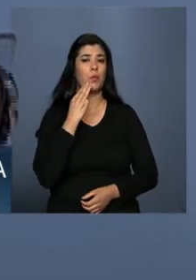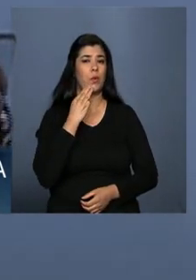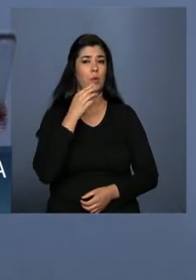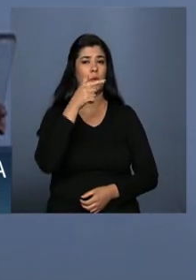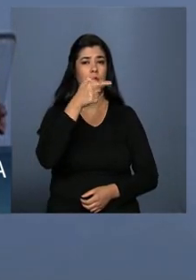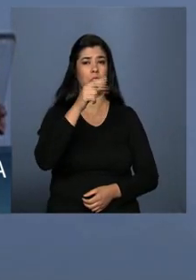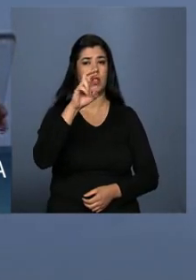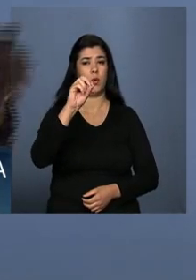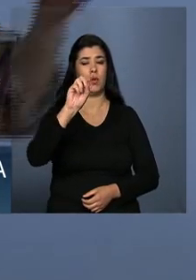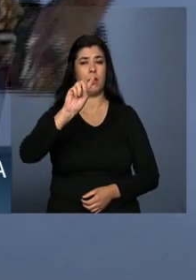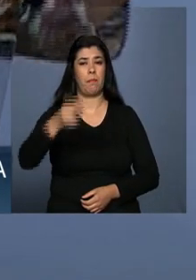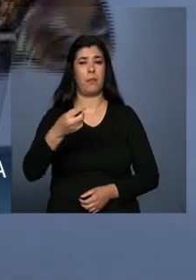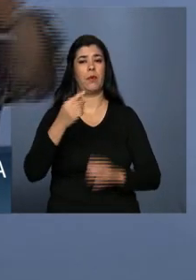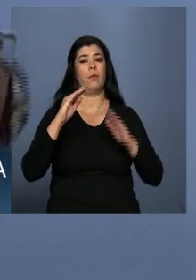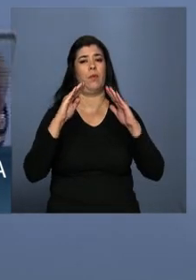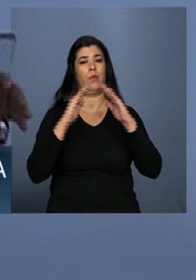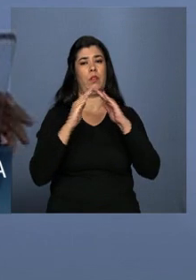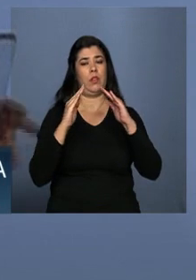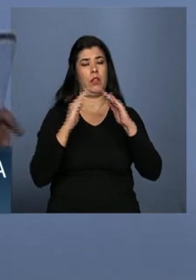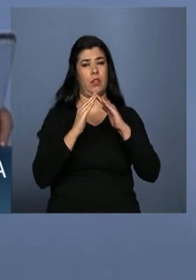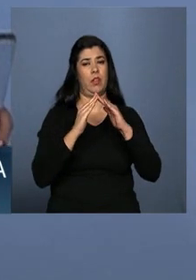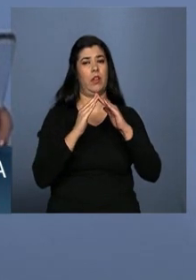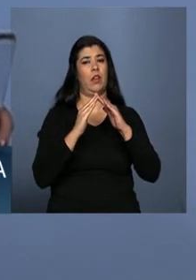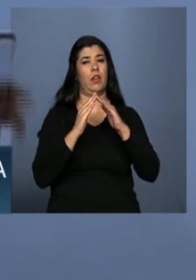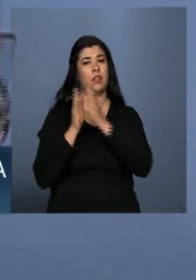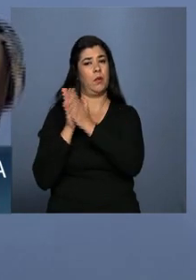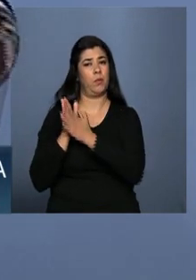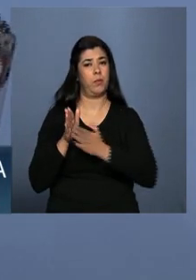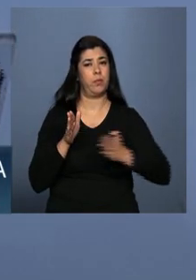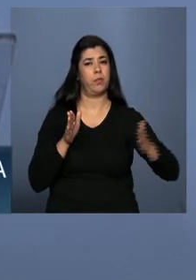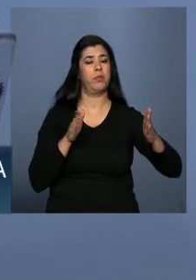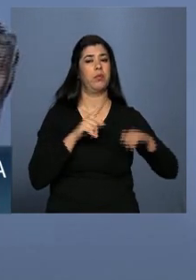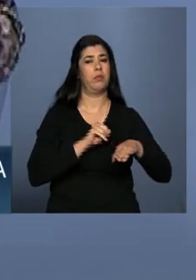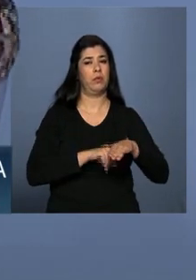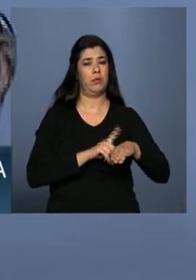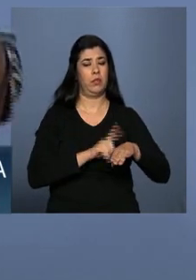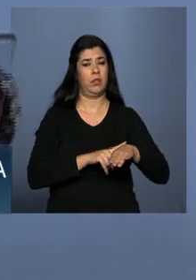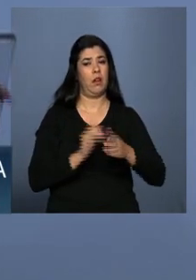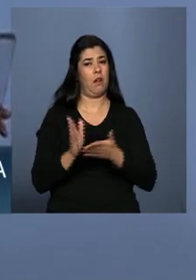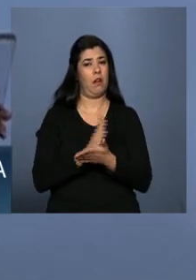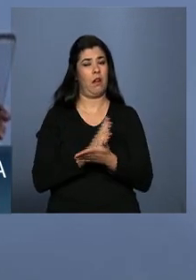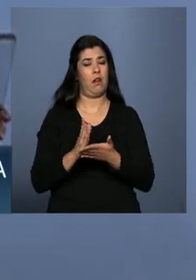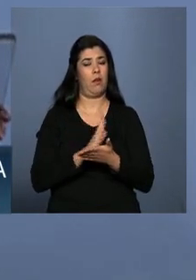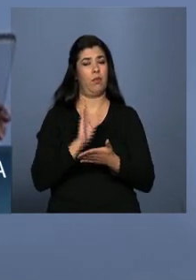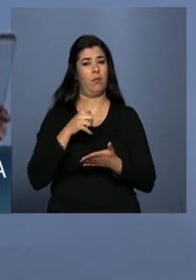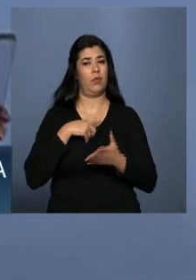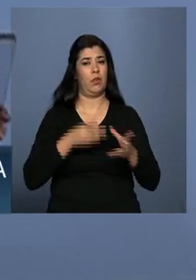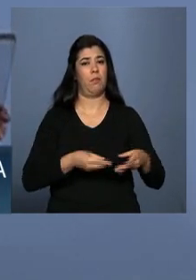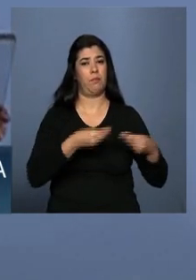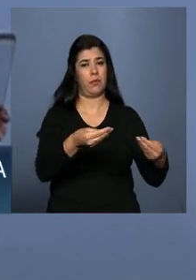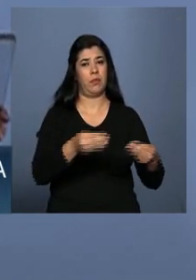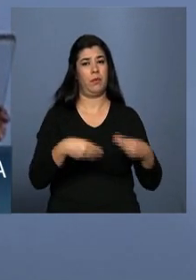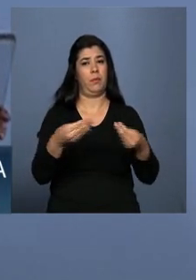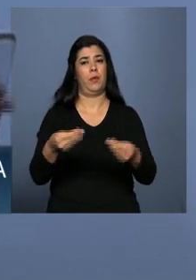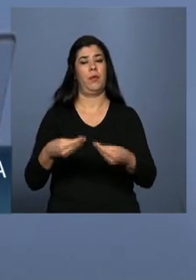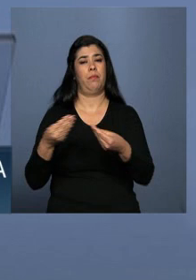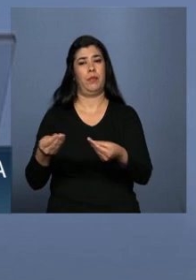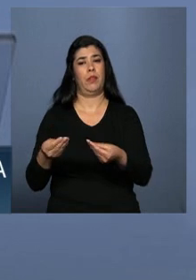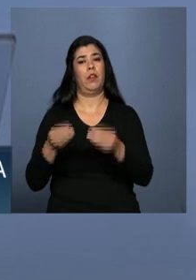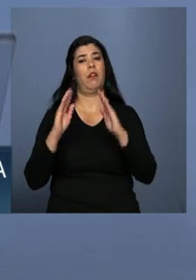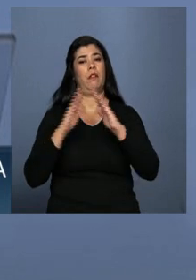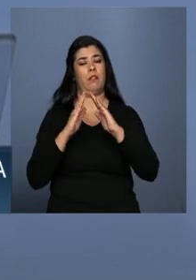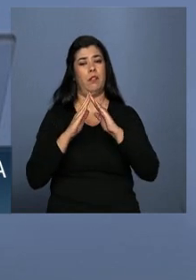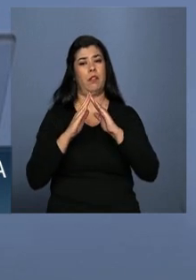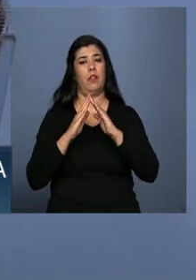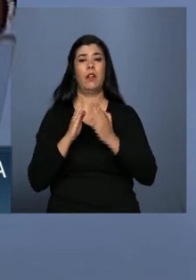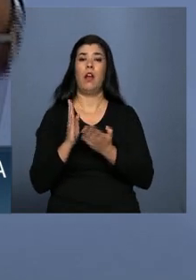2.750.000 moradias que nesse período nós algumas já entregamos e